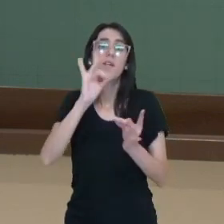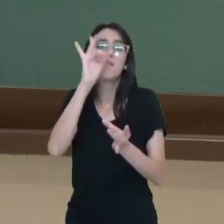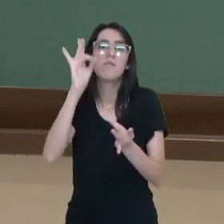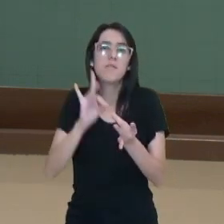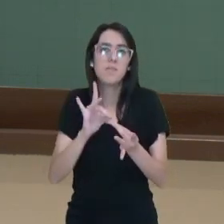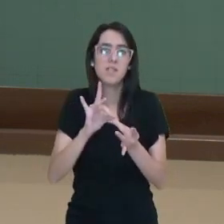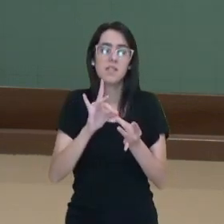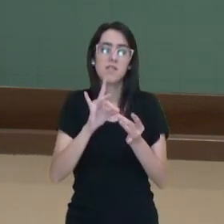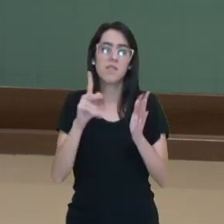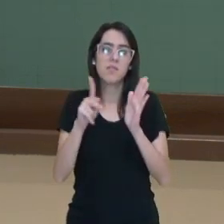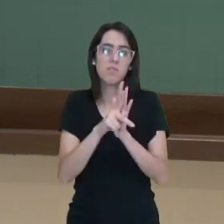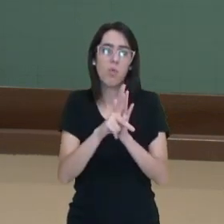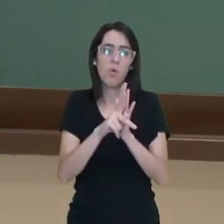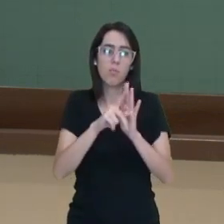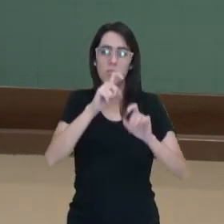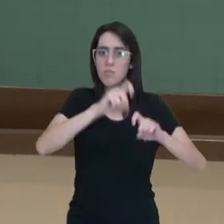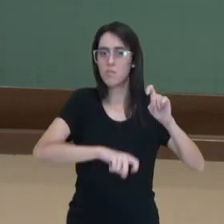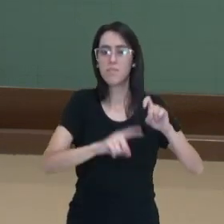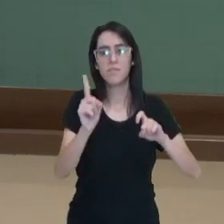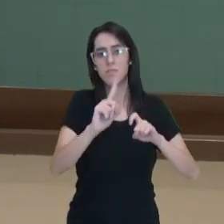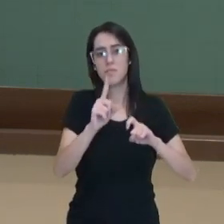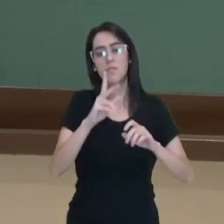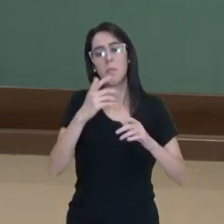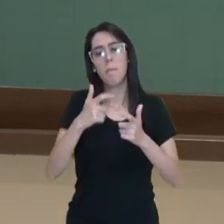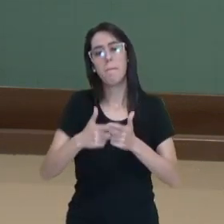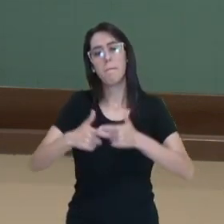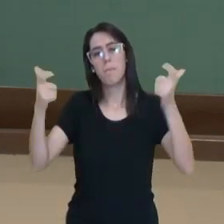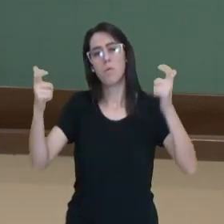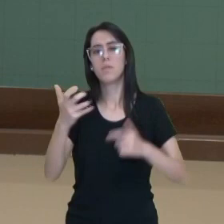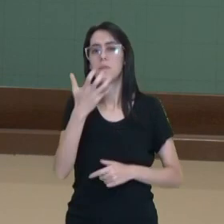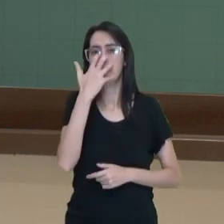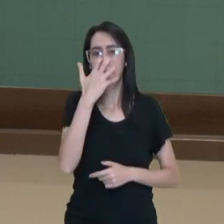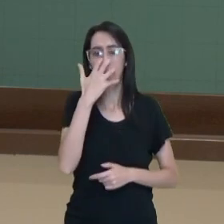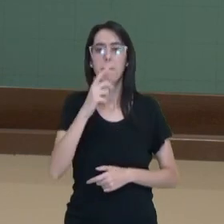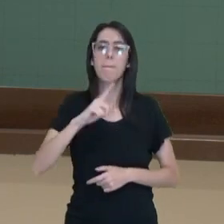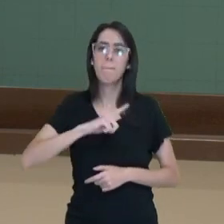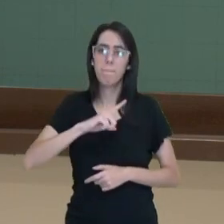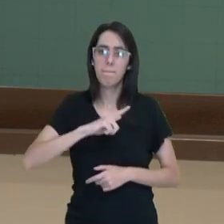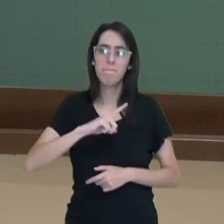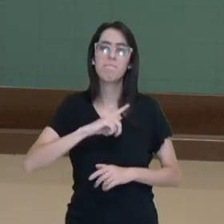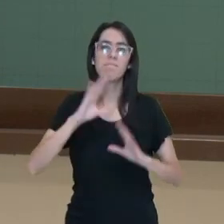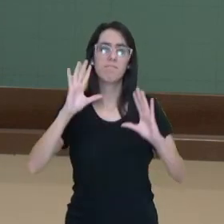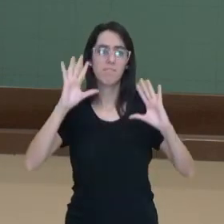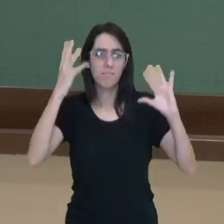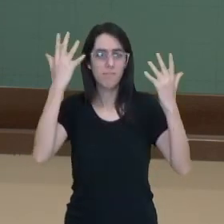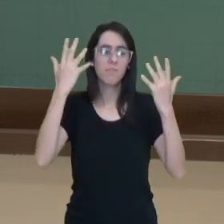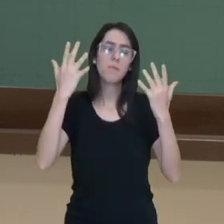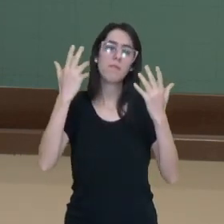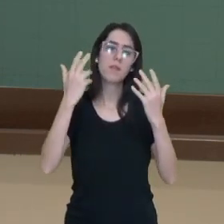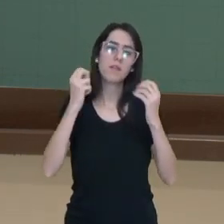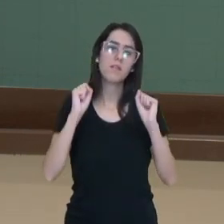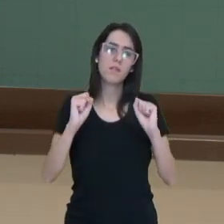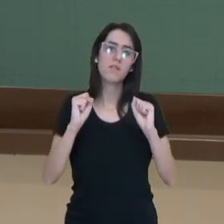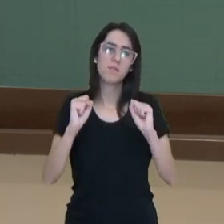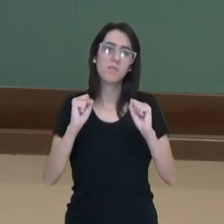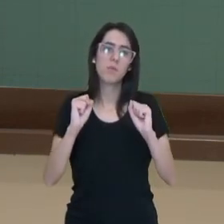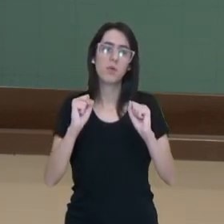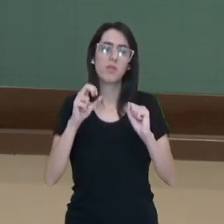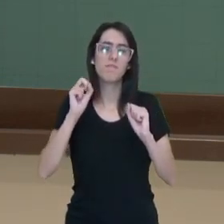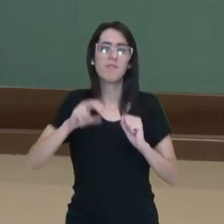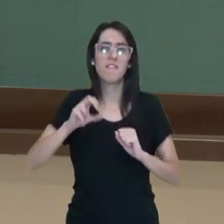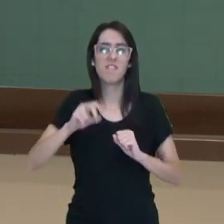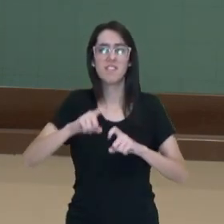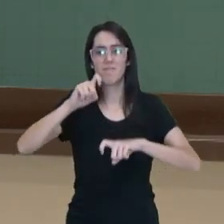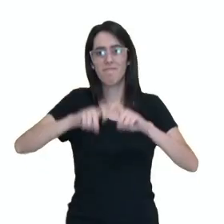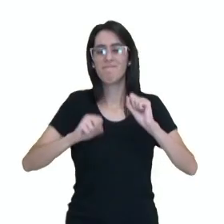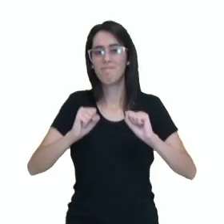especificamente sexualmente transmissível. É mais nos cachorros, né, que ela vai causar, né, que vai se comportar como uma infecção